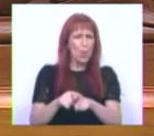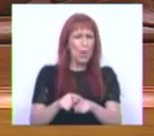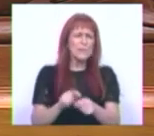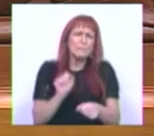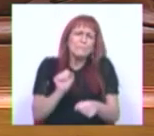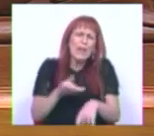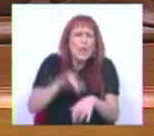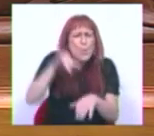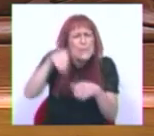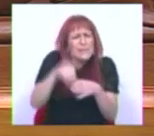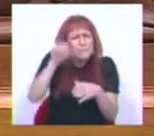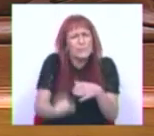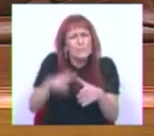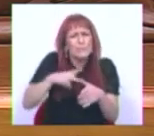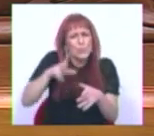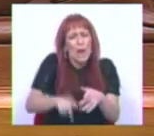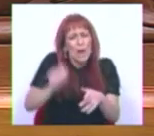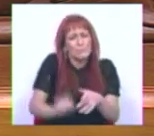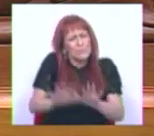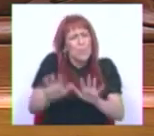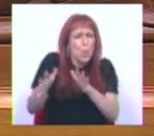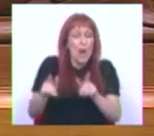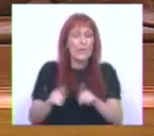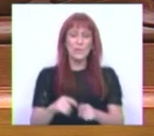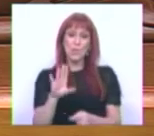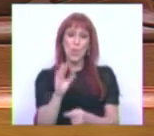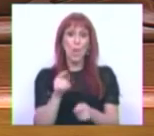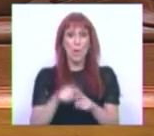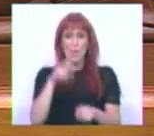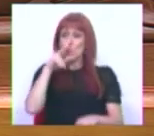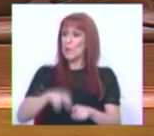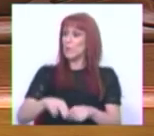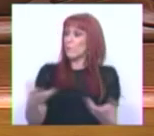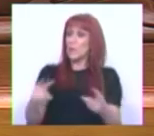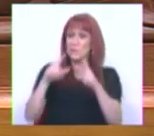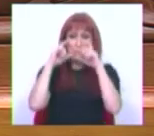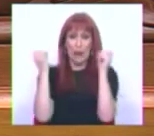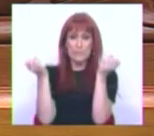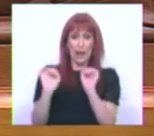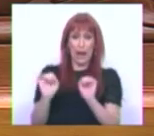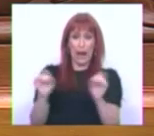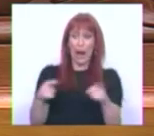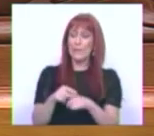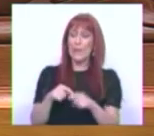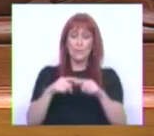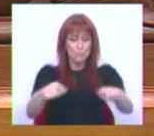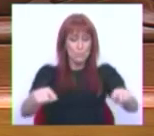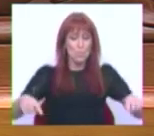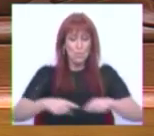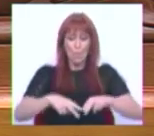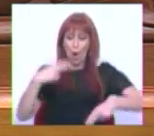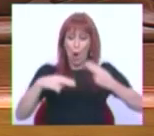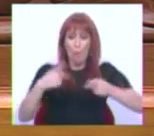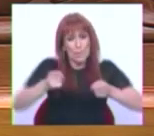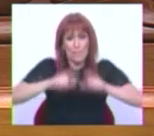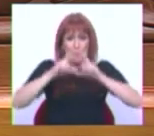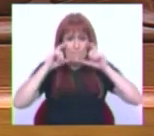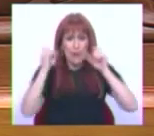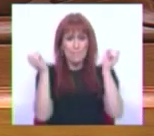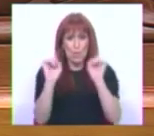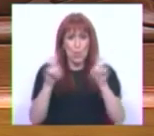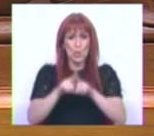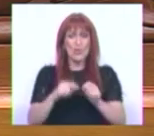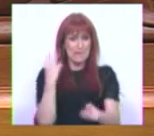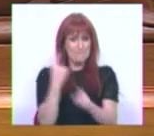endémica da doença. Os alunos estão nos intervalos sem máscara e na cantina quando estão a almoçar. Os